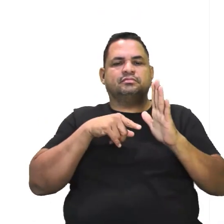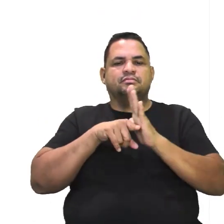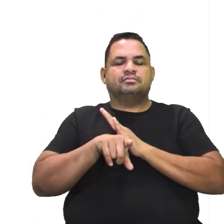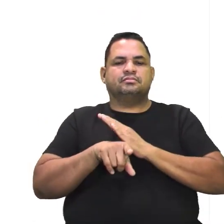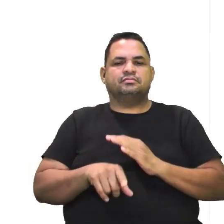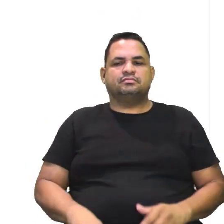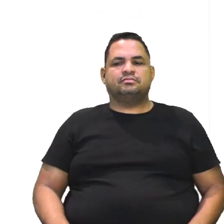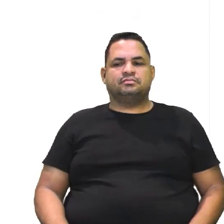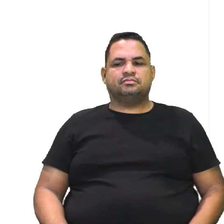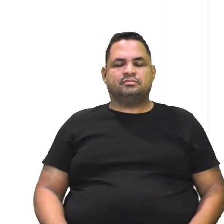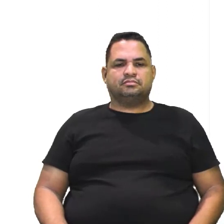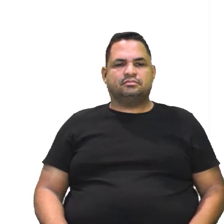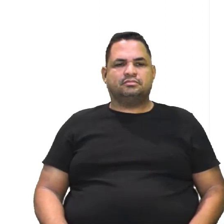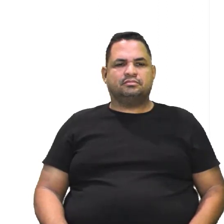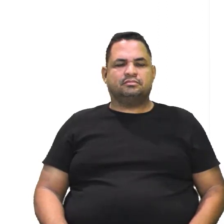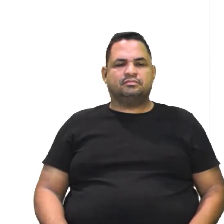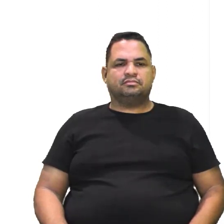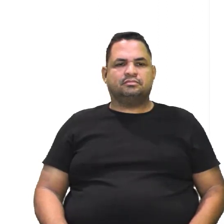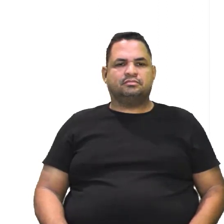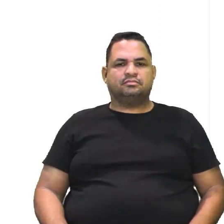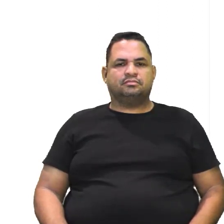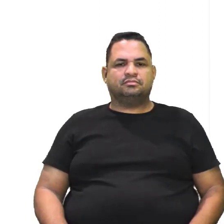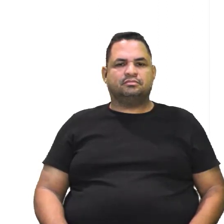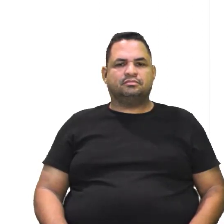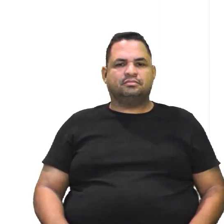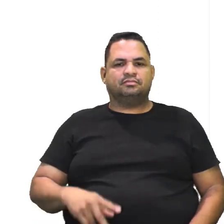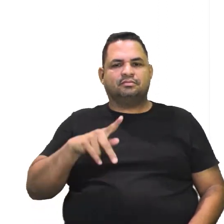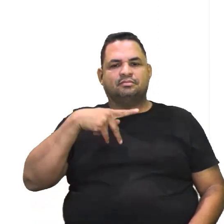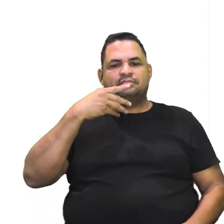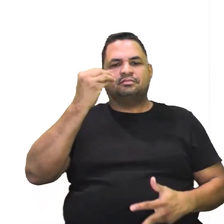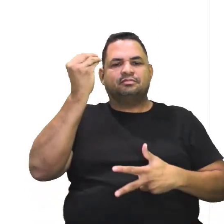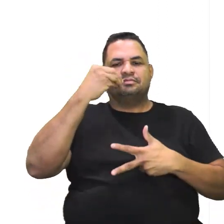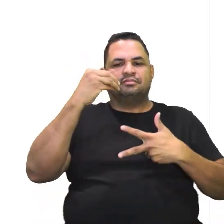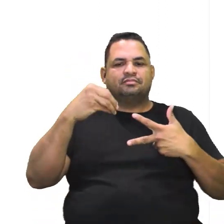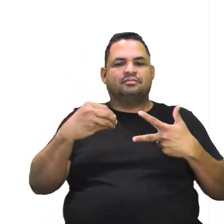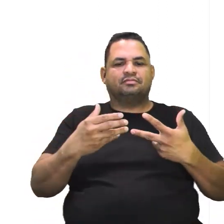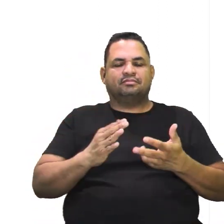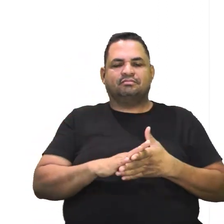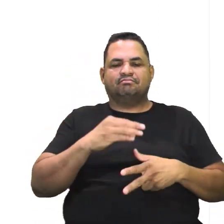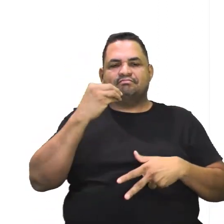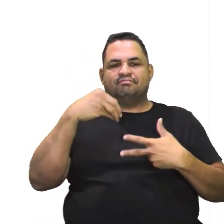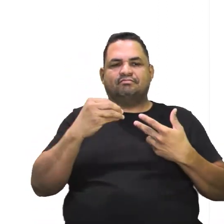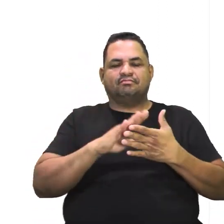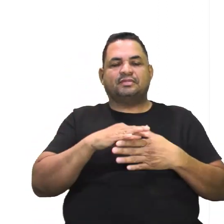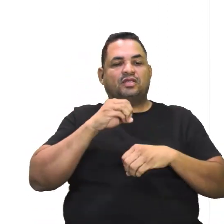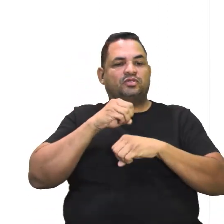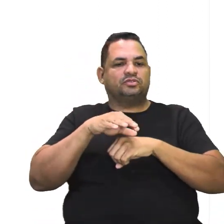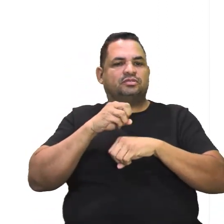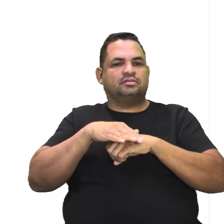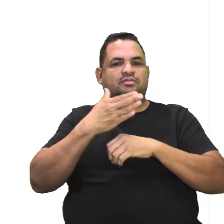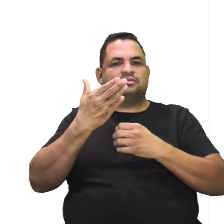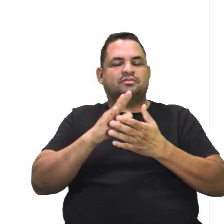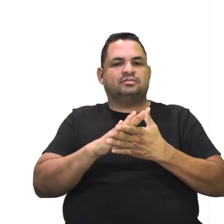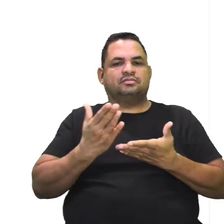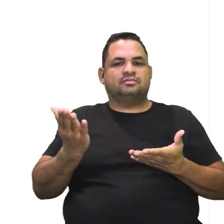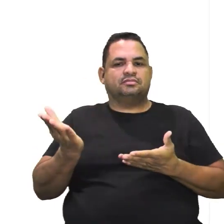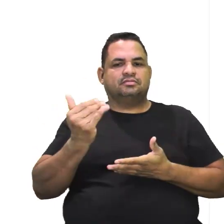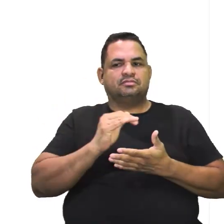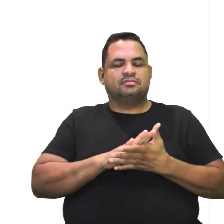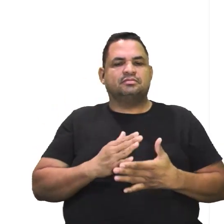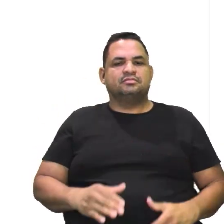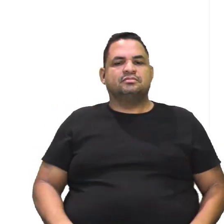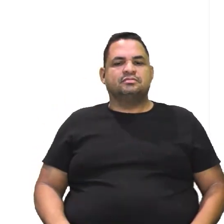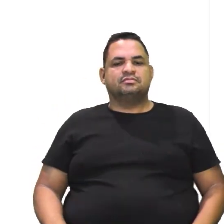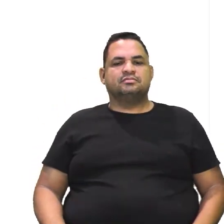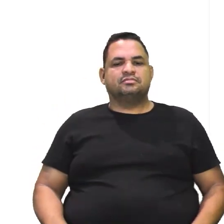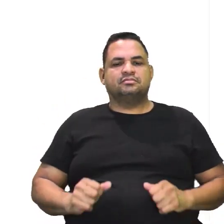pergunta vamos ver. Não é pergunta. Vamos falar de Enem? Então não é pergunta, são dicas e macetes? Isso. Então vem aqui com a gente, vamos aqui